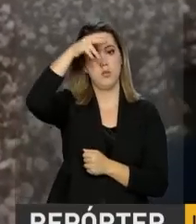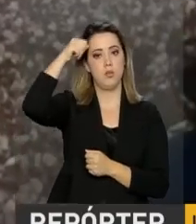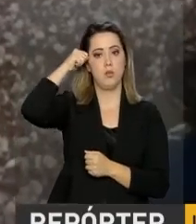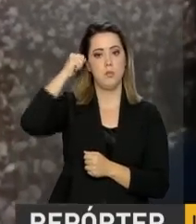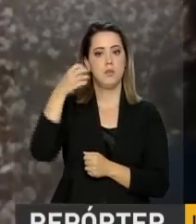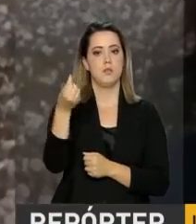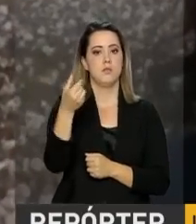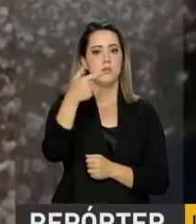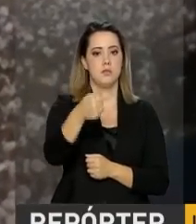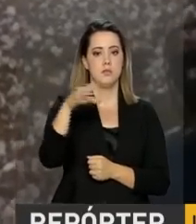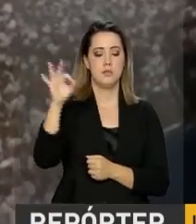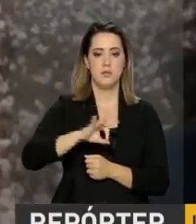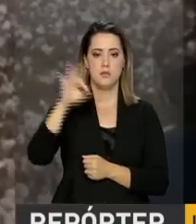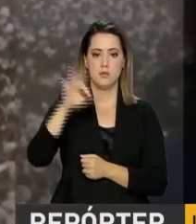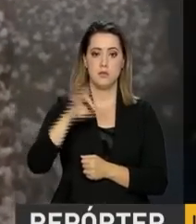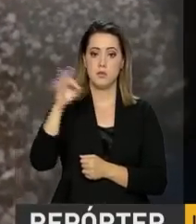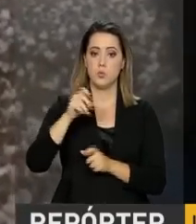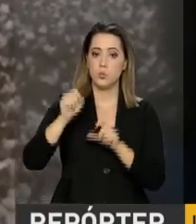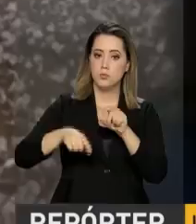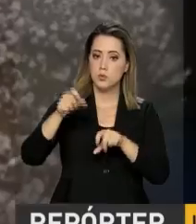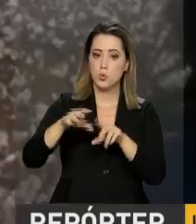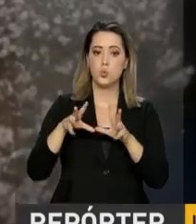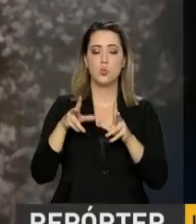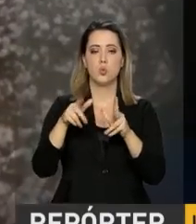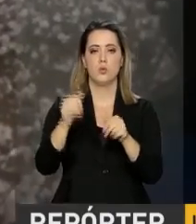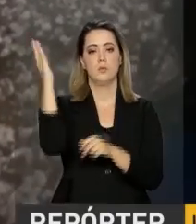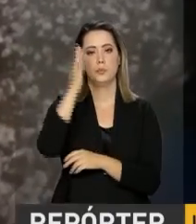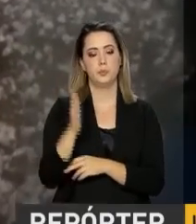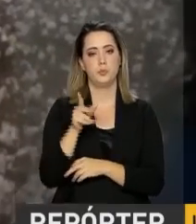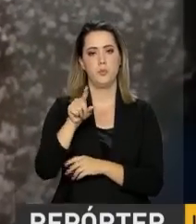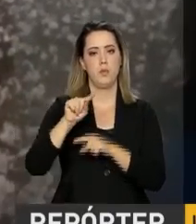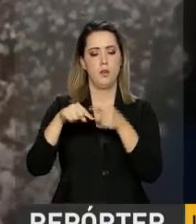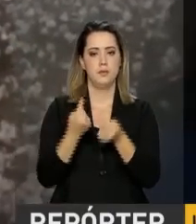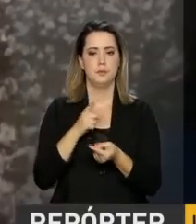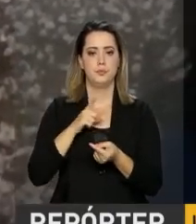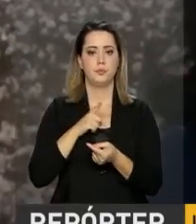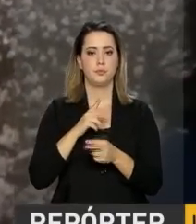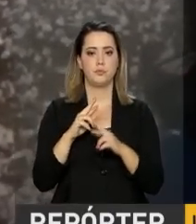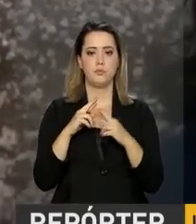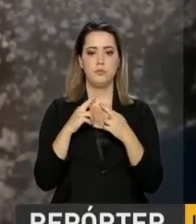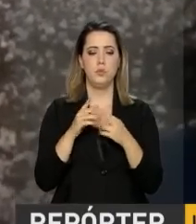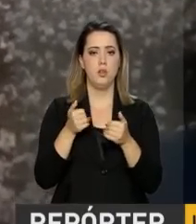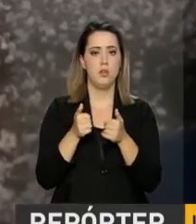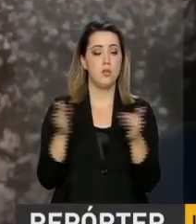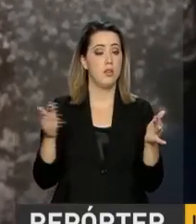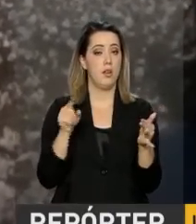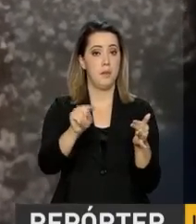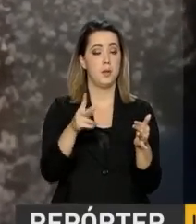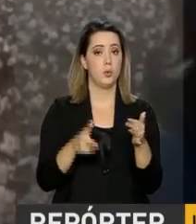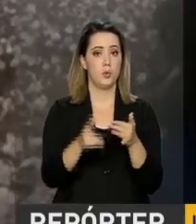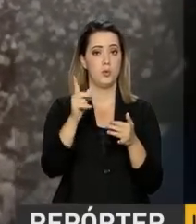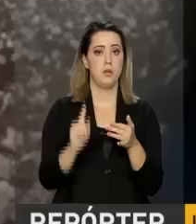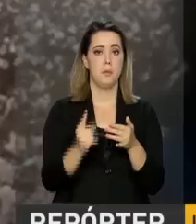de 67% da produção Nacional em seguida o presidente Michel Temer vai participar da inauguração da